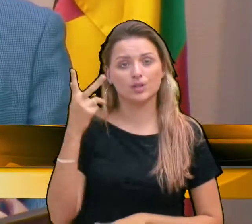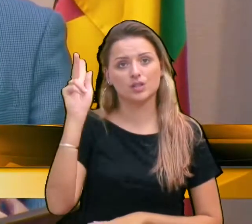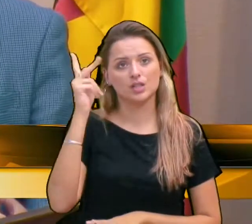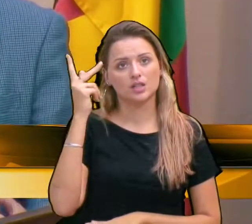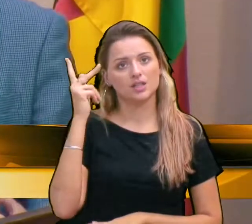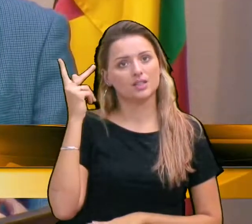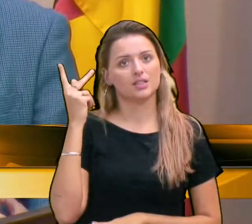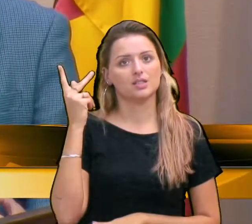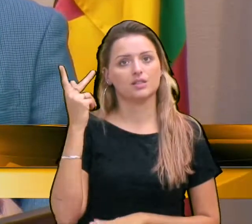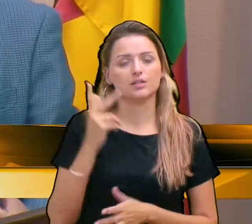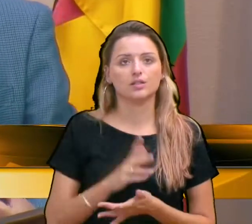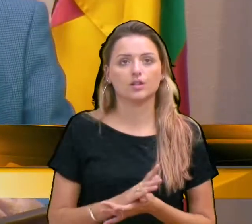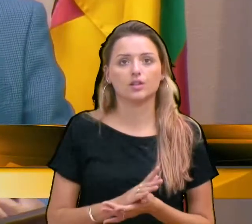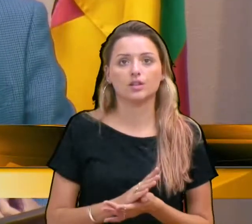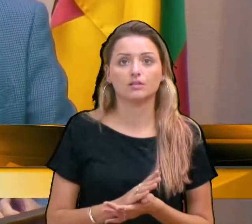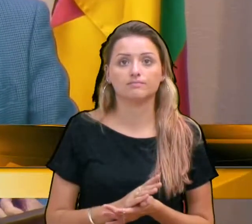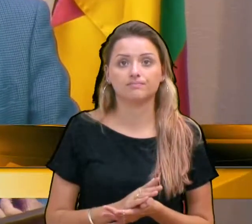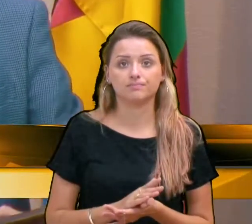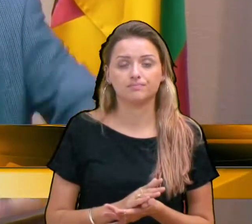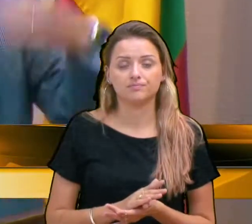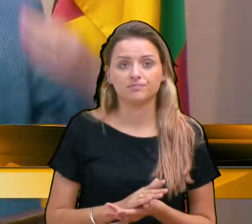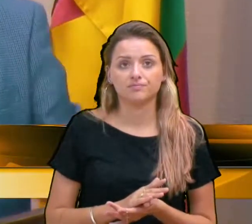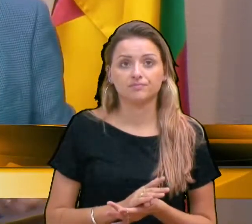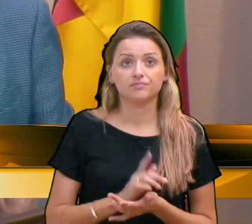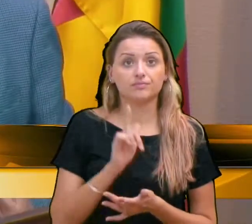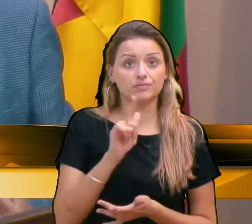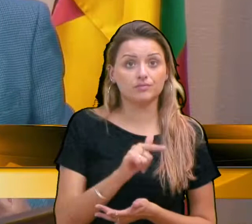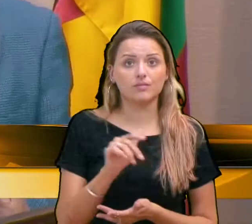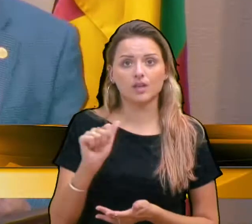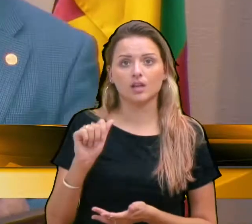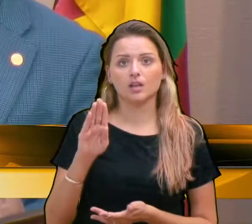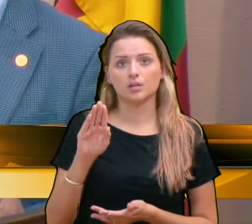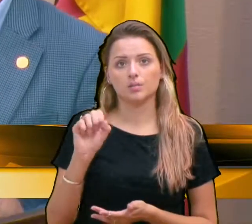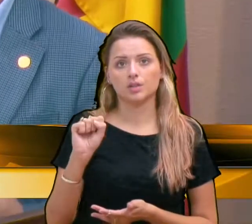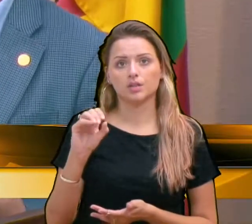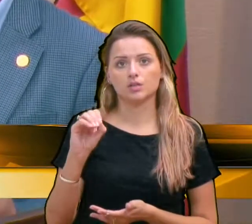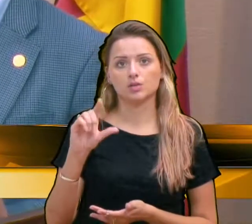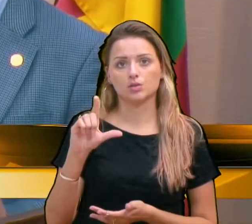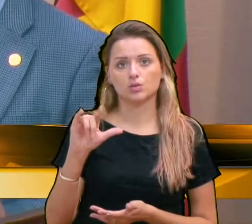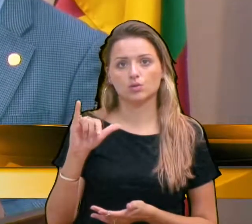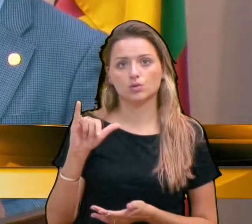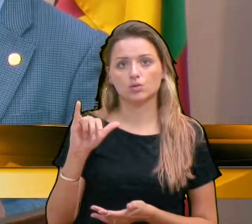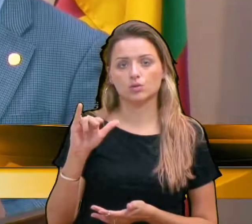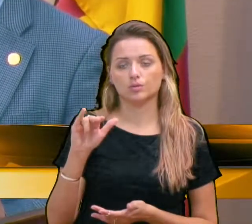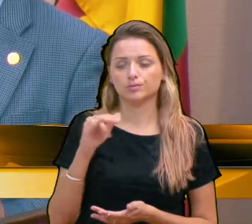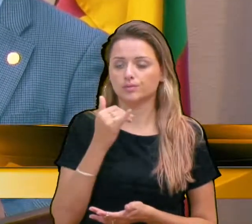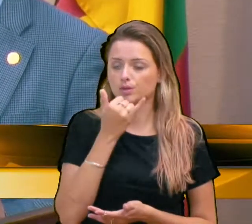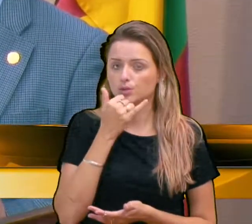história do Ocidente, que é o absolutismo monárquico,